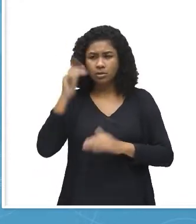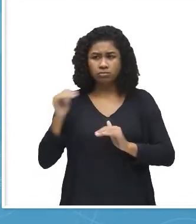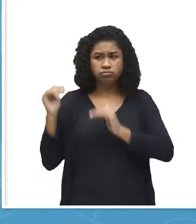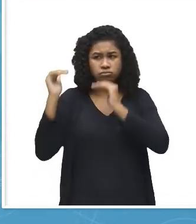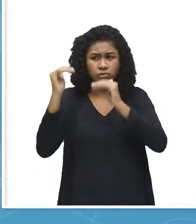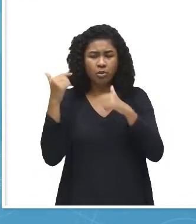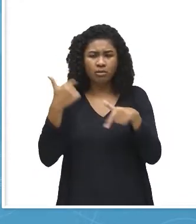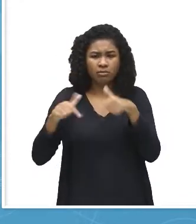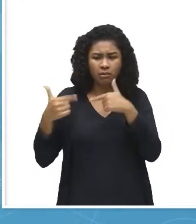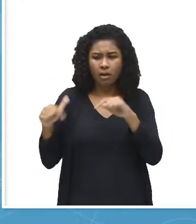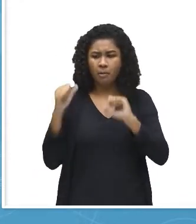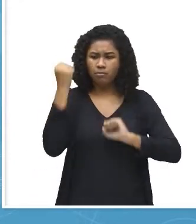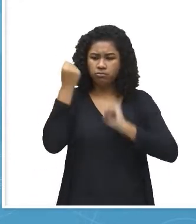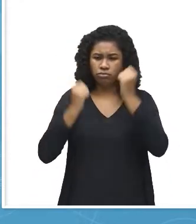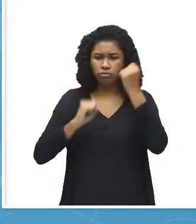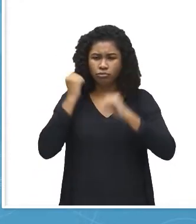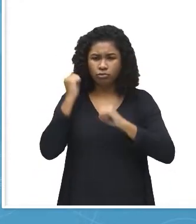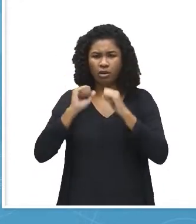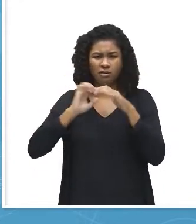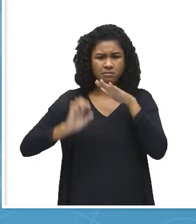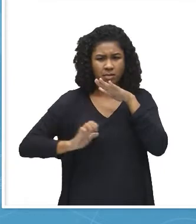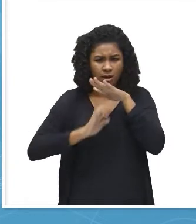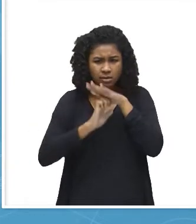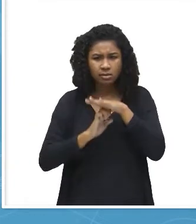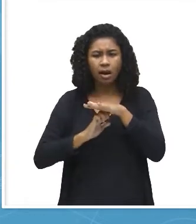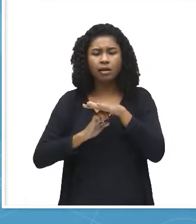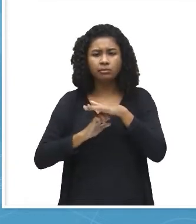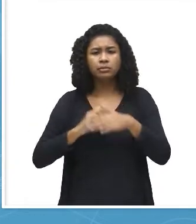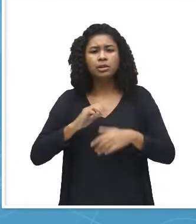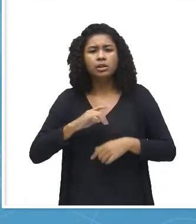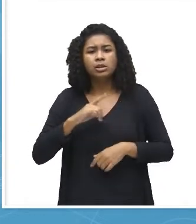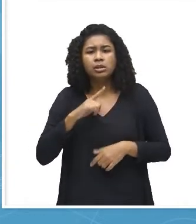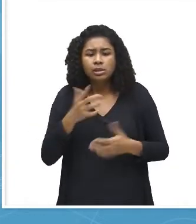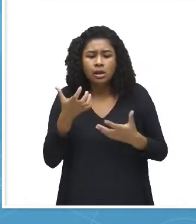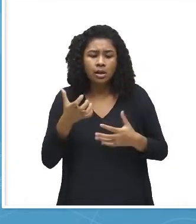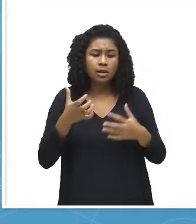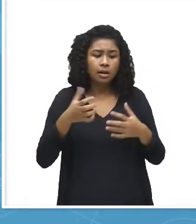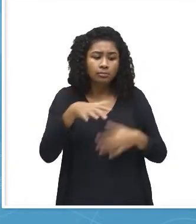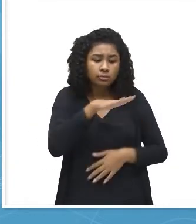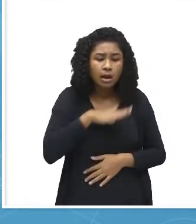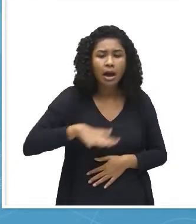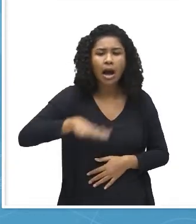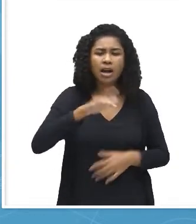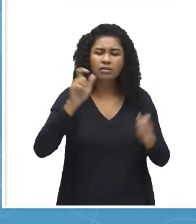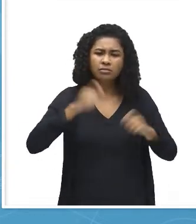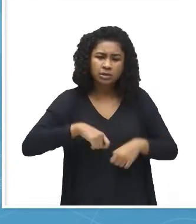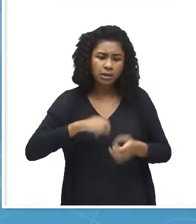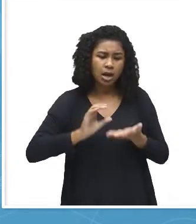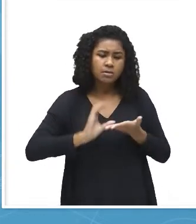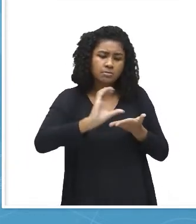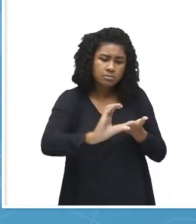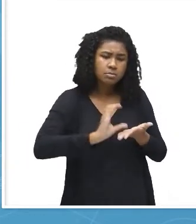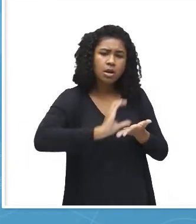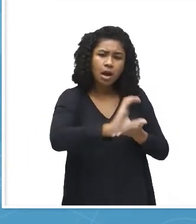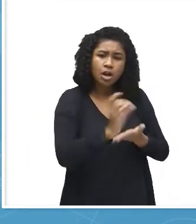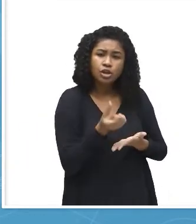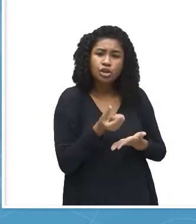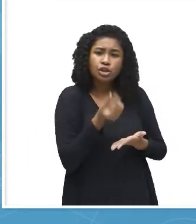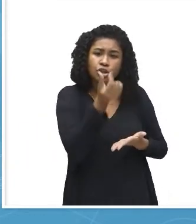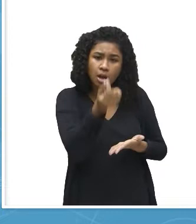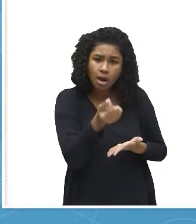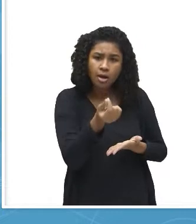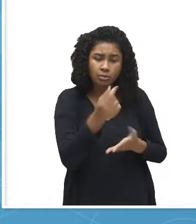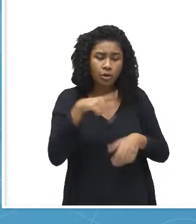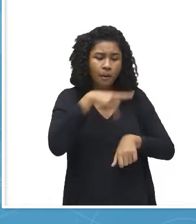industriais, os grandes empresários, buscavam áreas onde eles pudessem emprestar dinheiro a juros altos a países